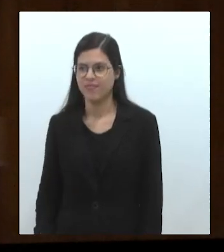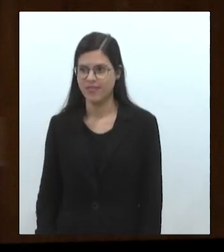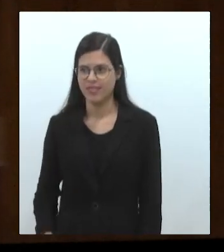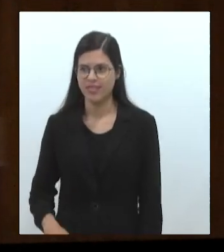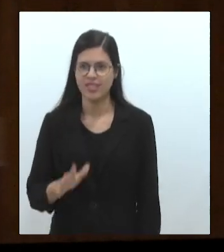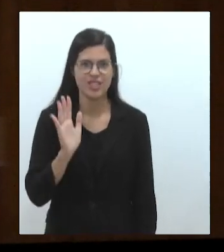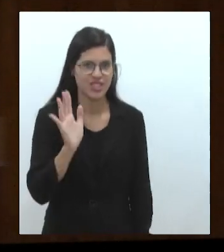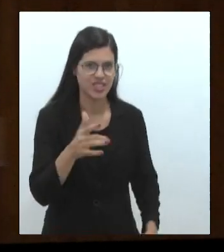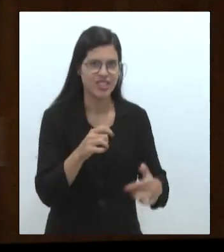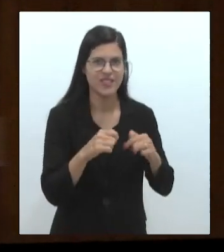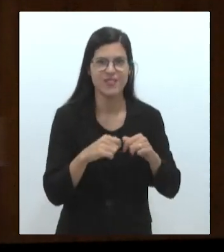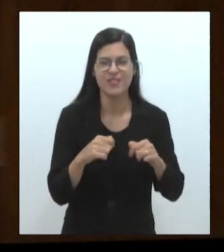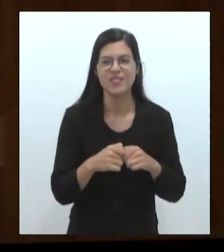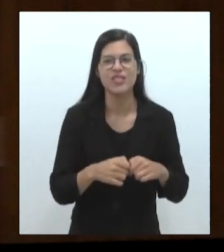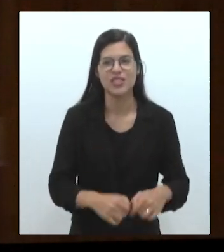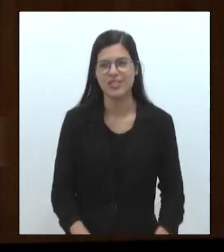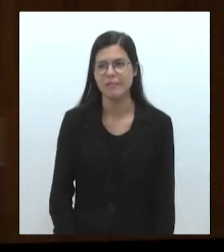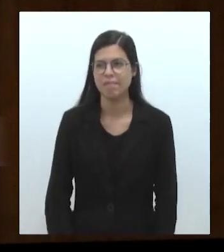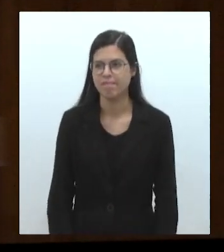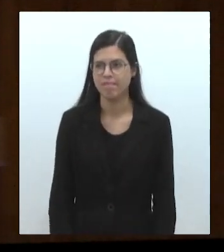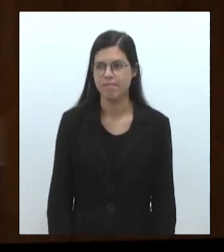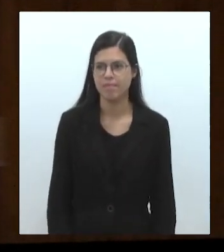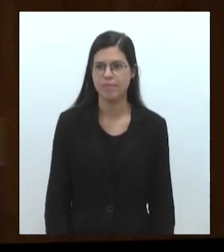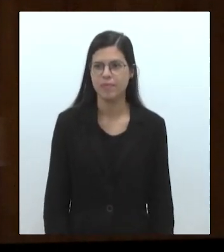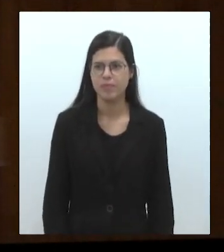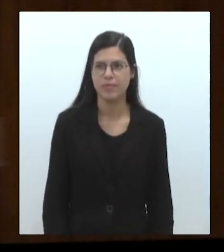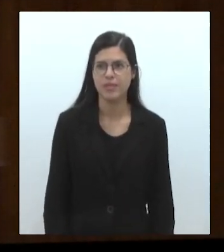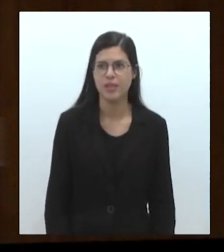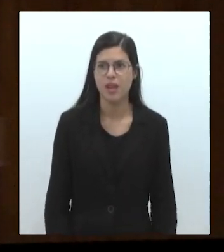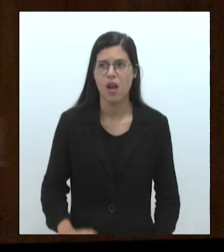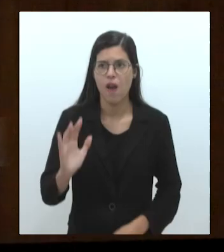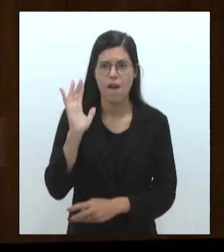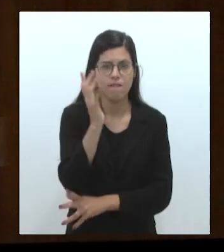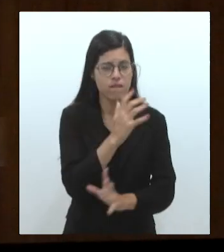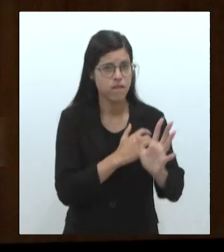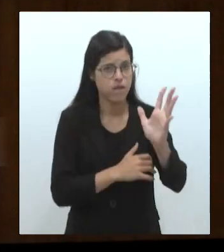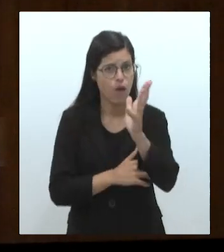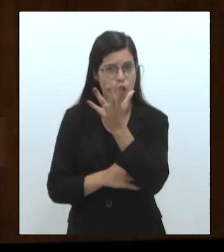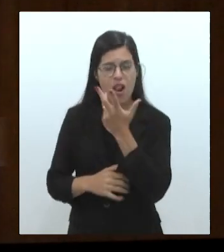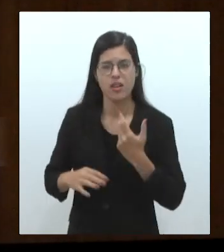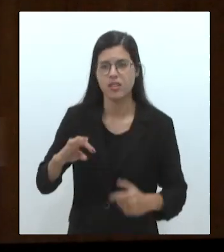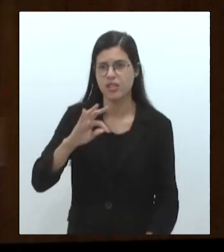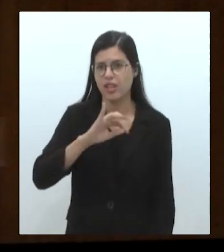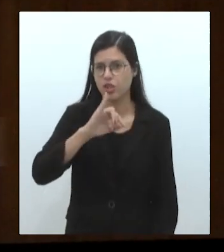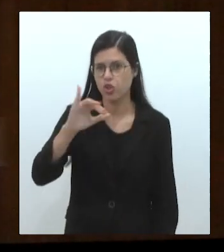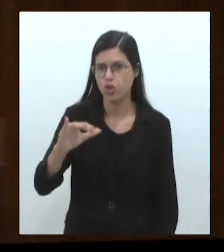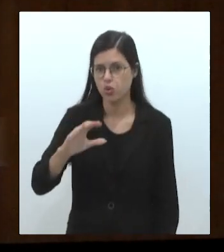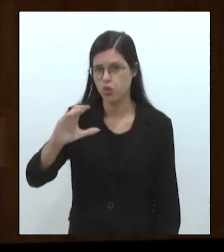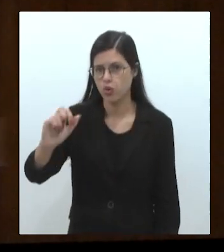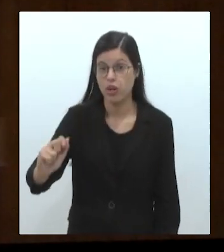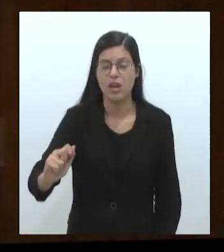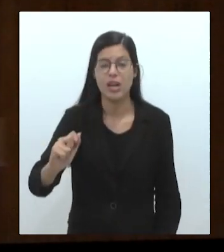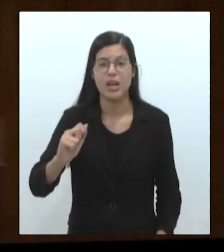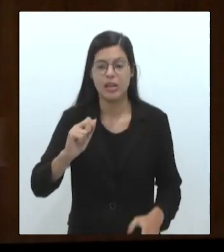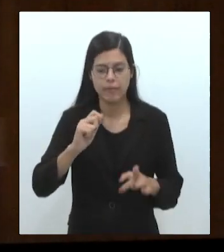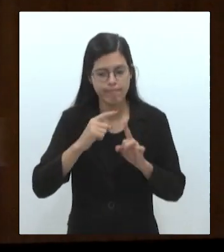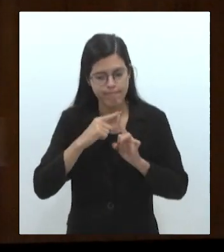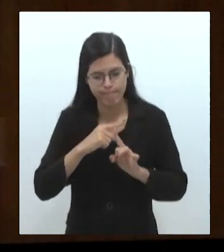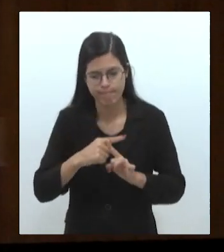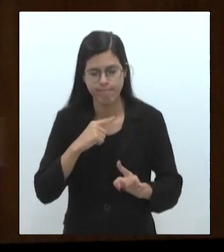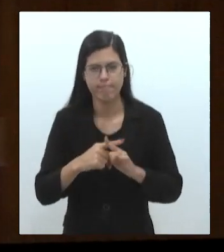isso? Enquanto secretário. Então a floresta da Tijuca é um benefício imenso. E